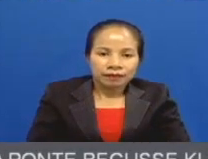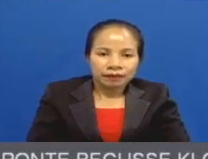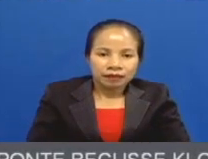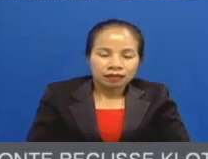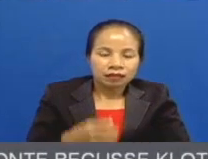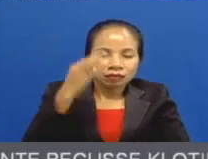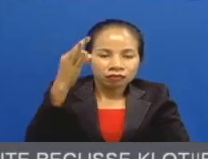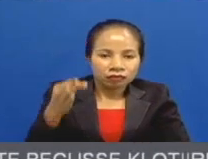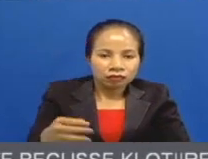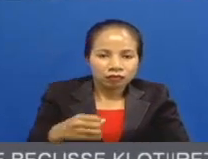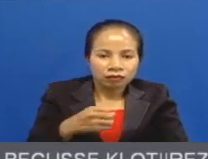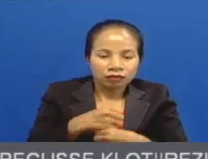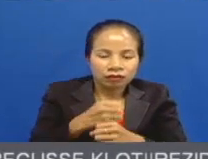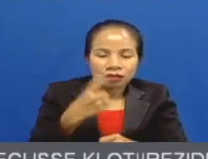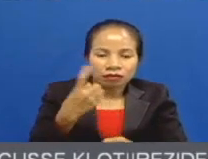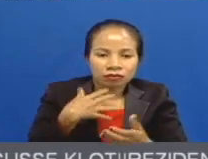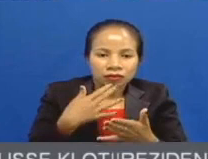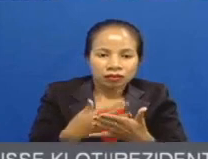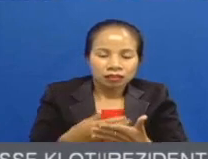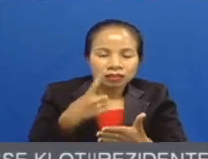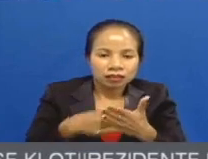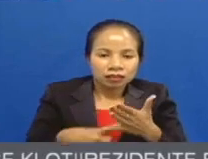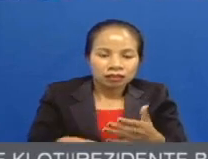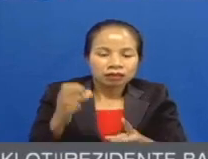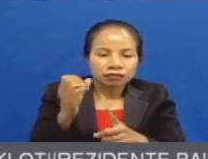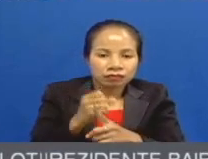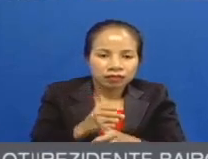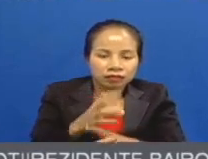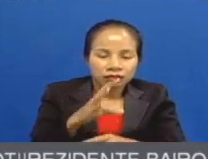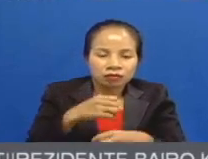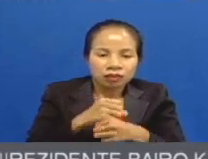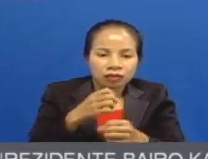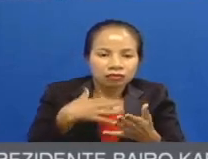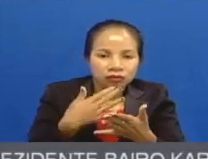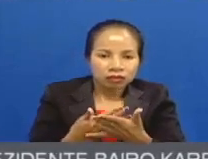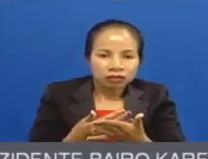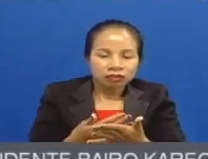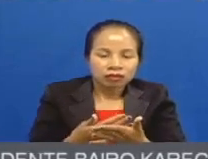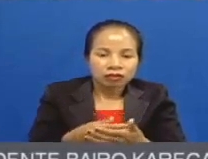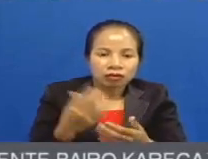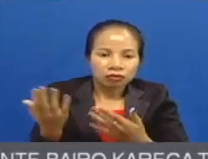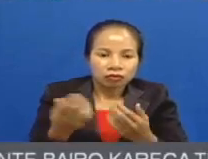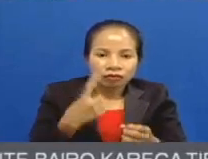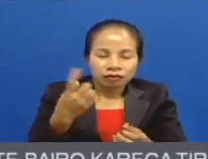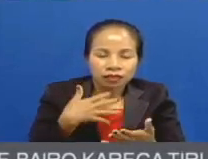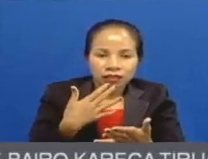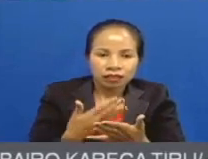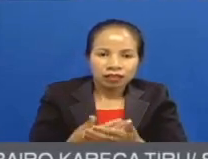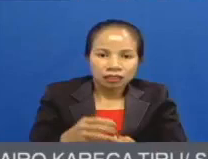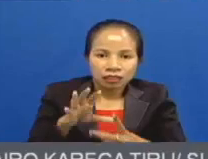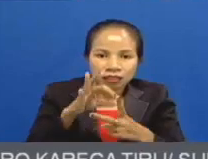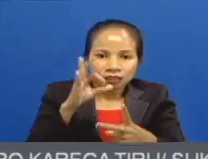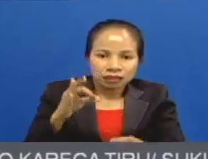neba oin ita melhora liutan buat tirak nebe maksei falta nomo saludia liutan lur na fatin sucesso